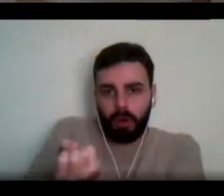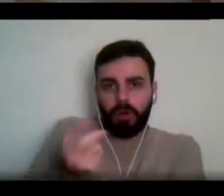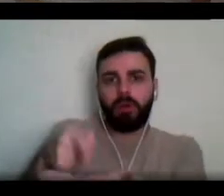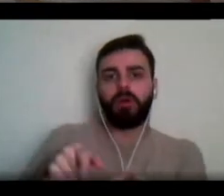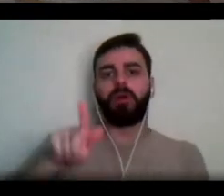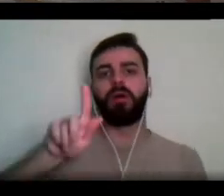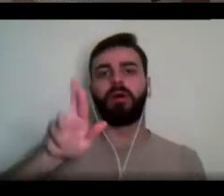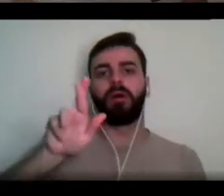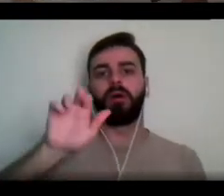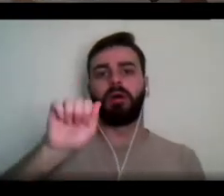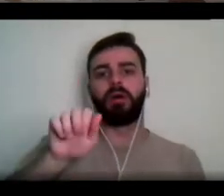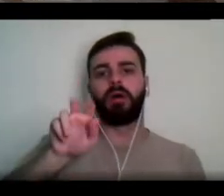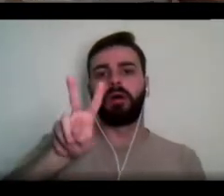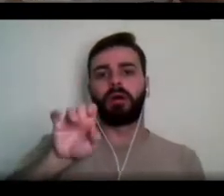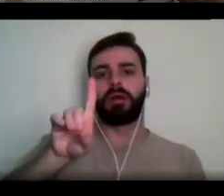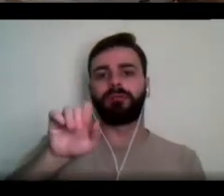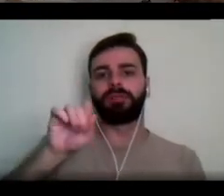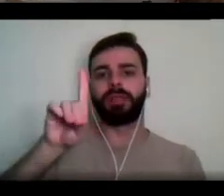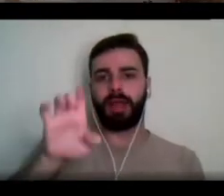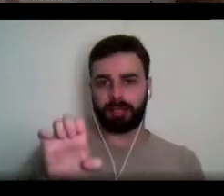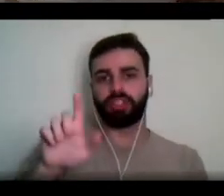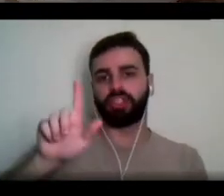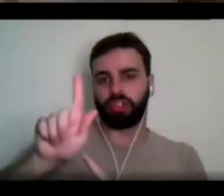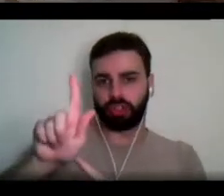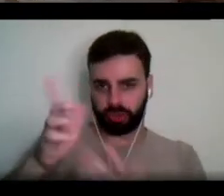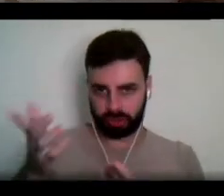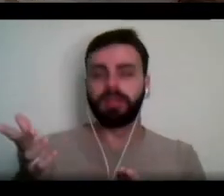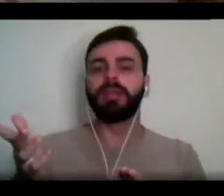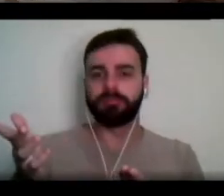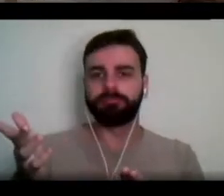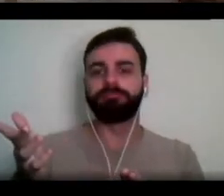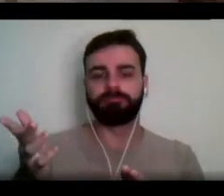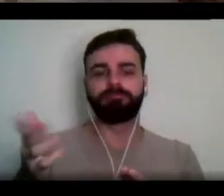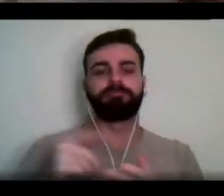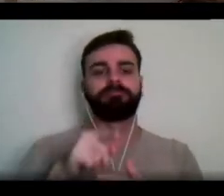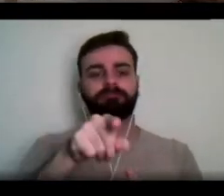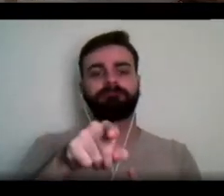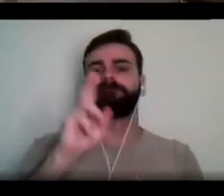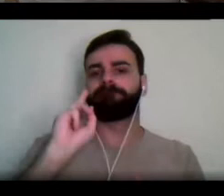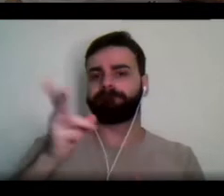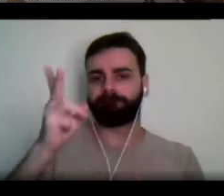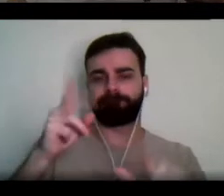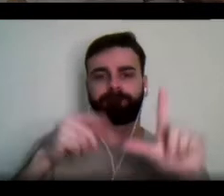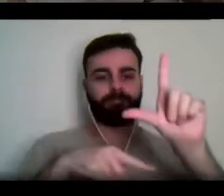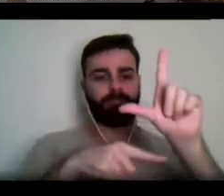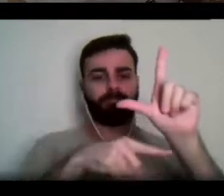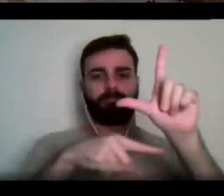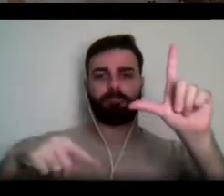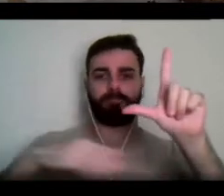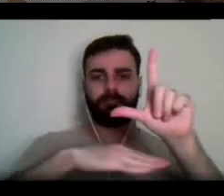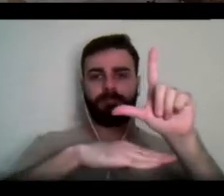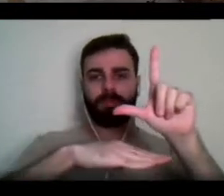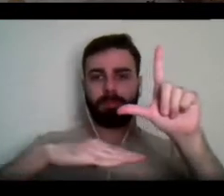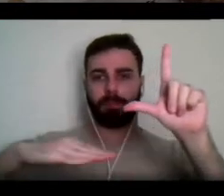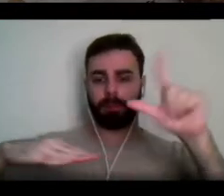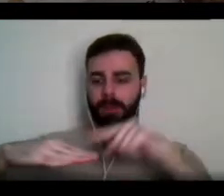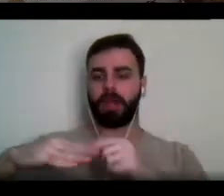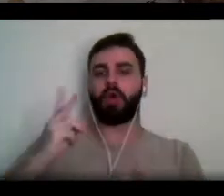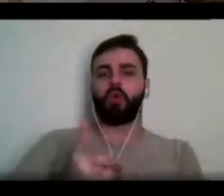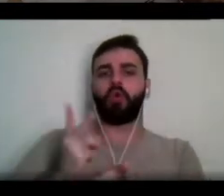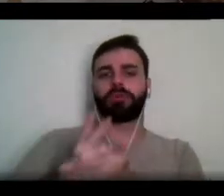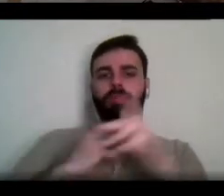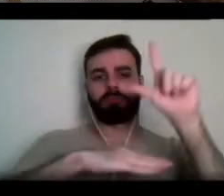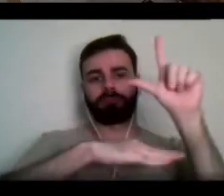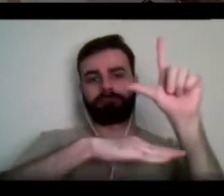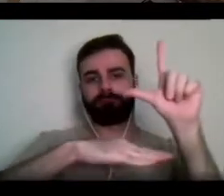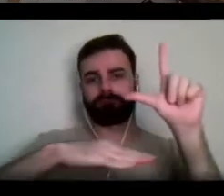força gravitacional. Então, a aceleração é a aceleração gravitacional. Então, eu tenho uma aceleração constante, né? Isso aqui é